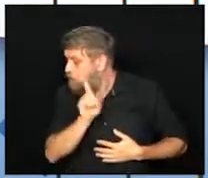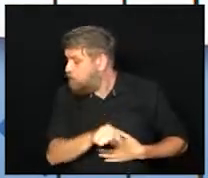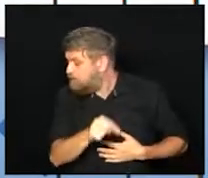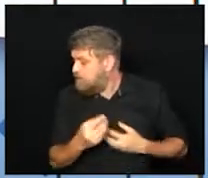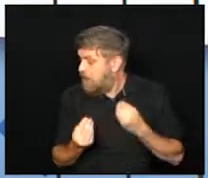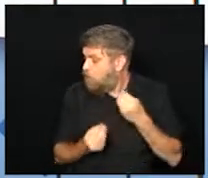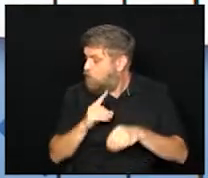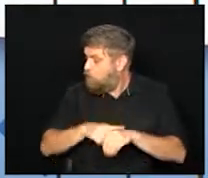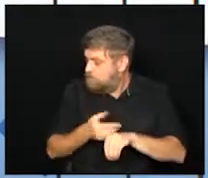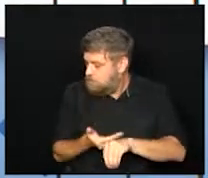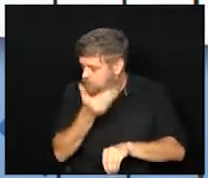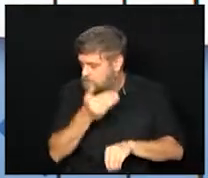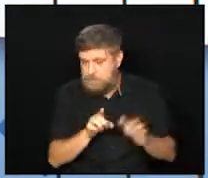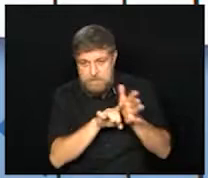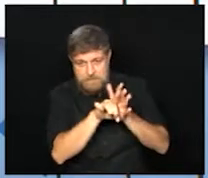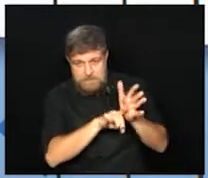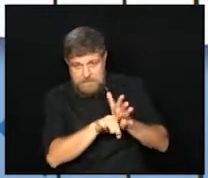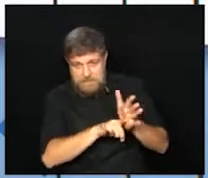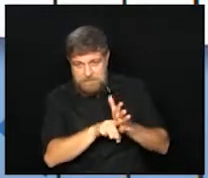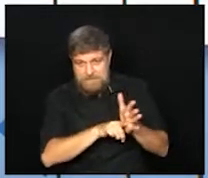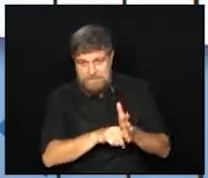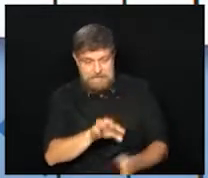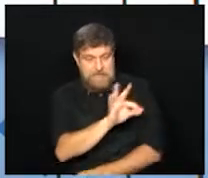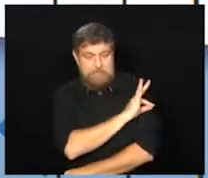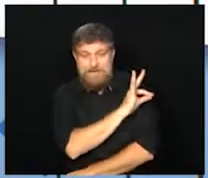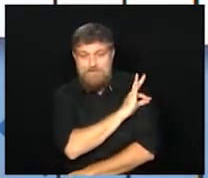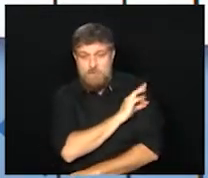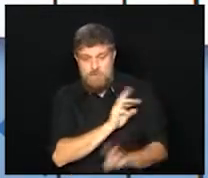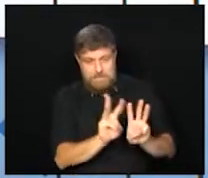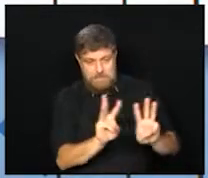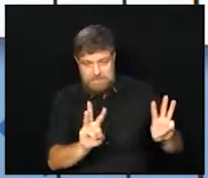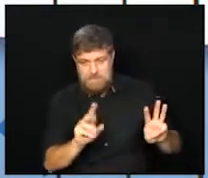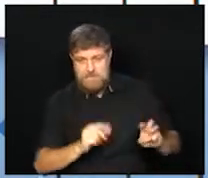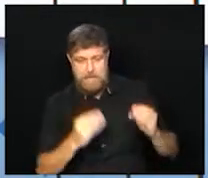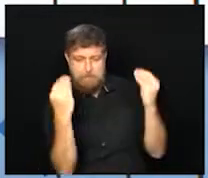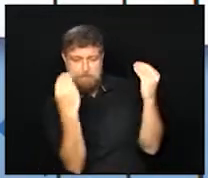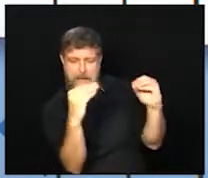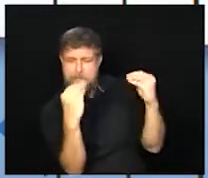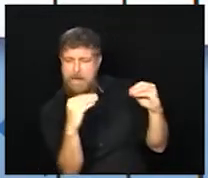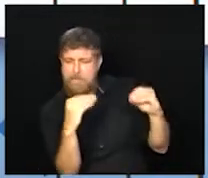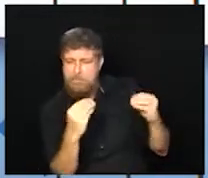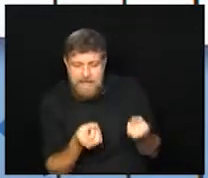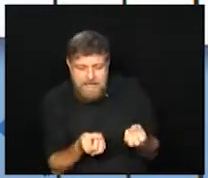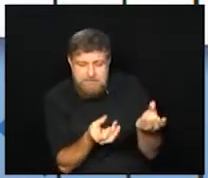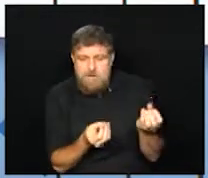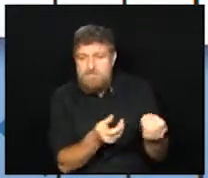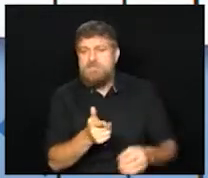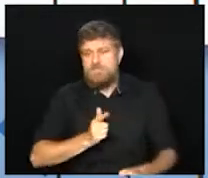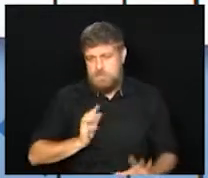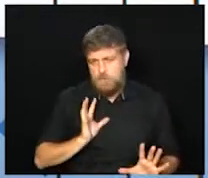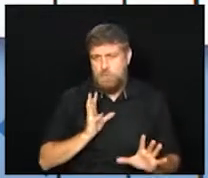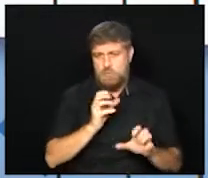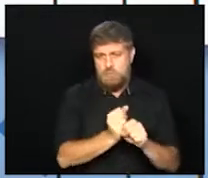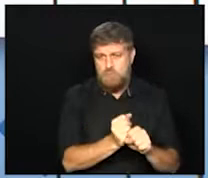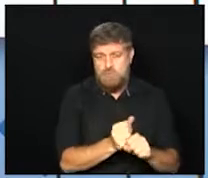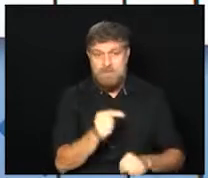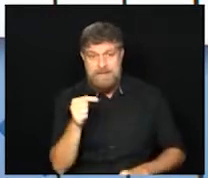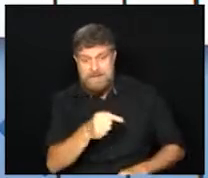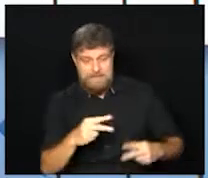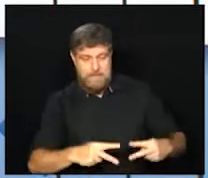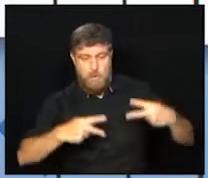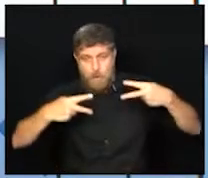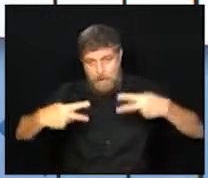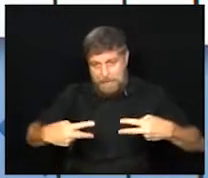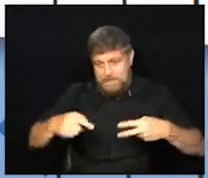os prazos, entre no site da Prefeitura e lá você encontra todas as informações. Inclusive, lá tem um link